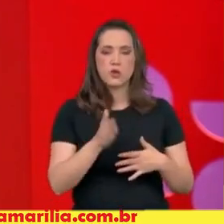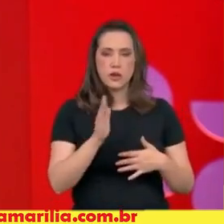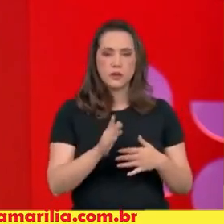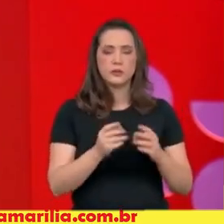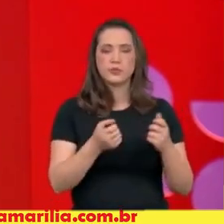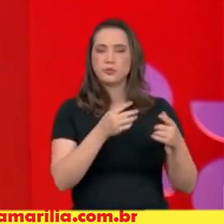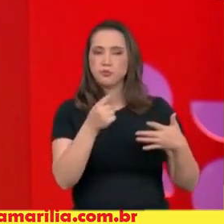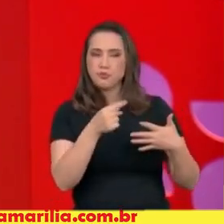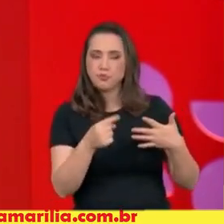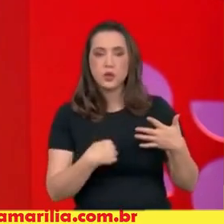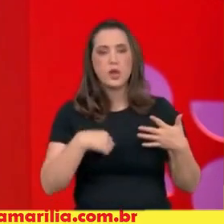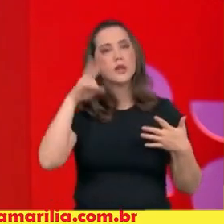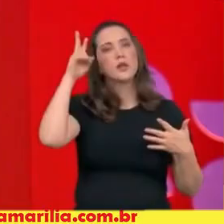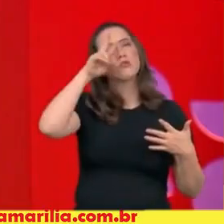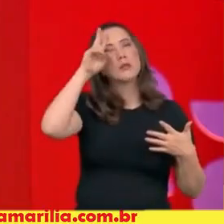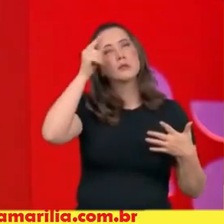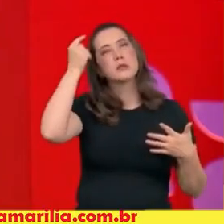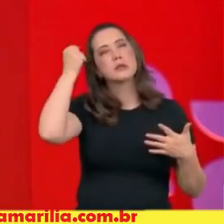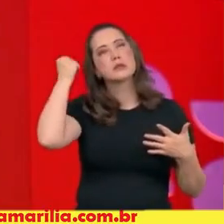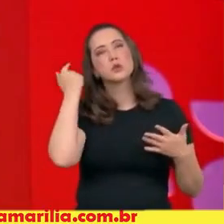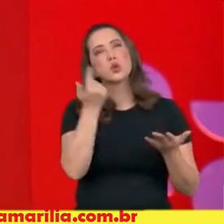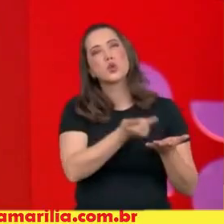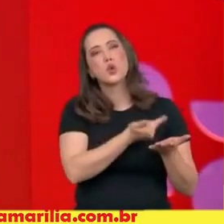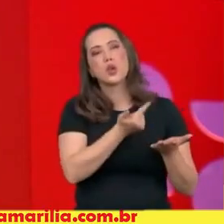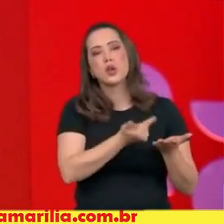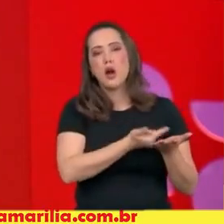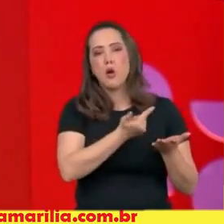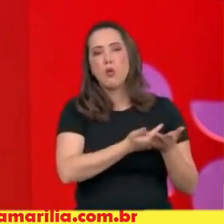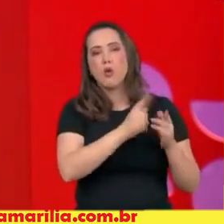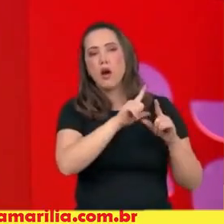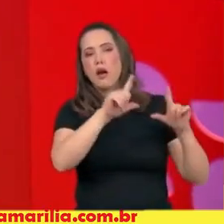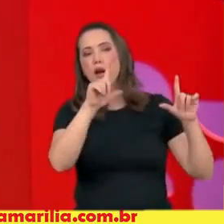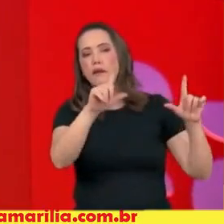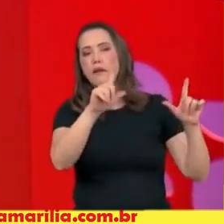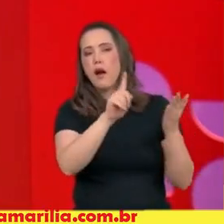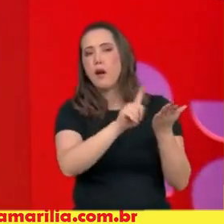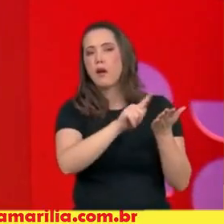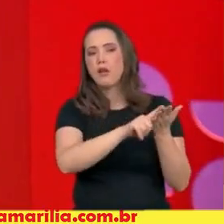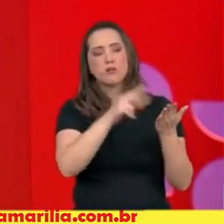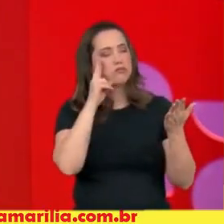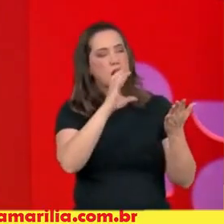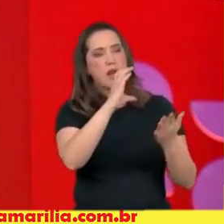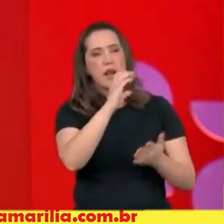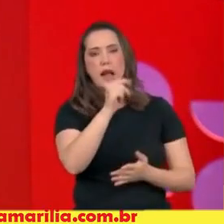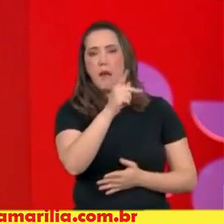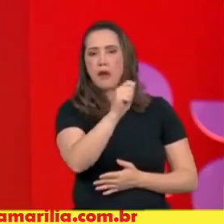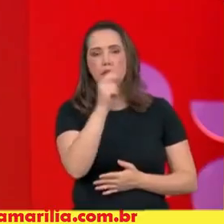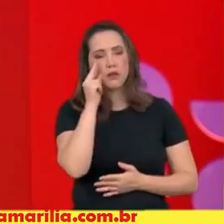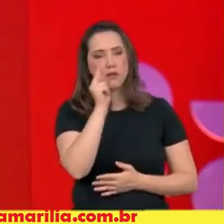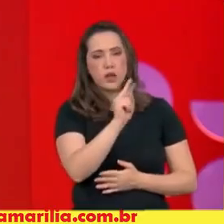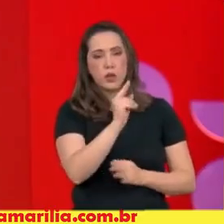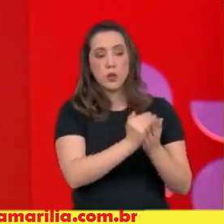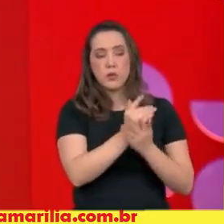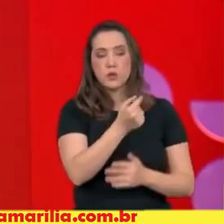jornais, né? A capa do jornal Globo, a capa do jornal Estadão. No começo das manifestações no Brasil, em 2013, como